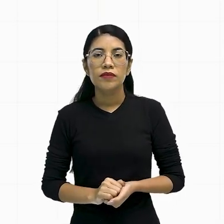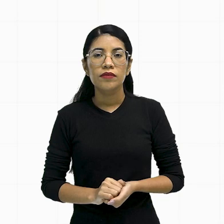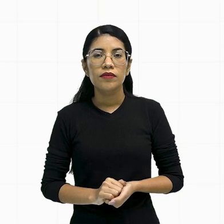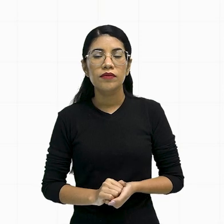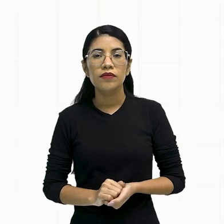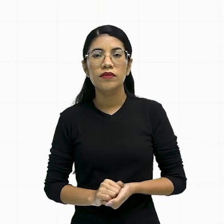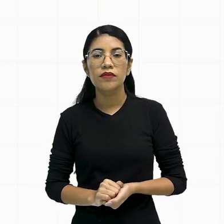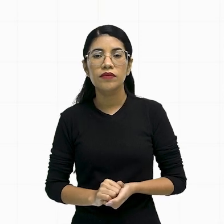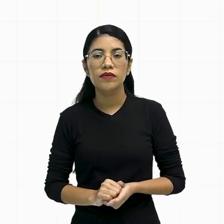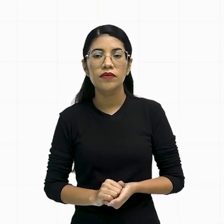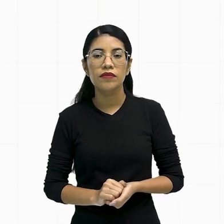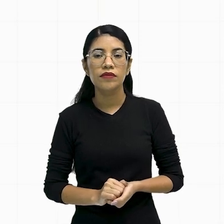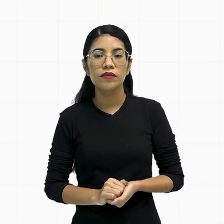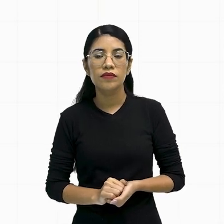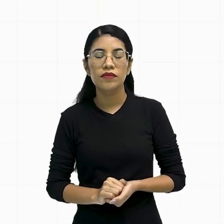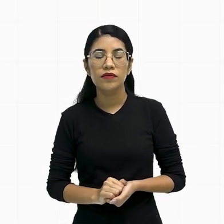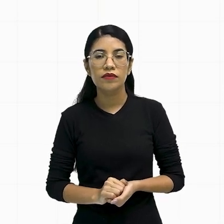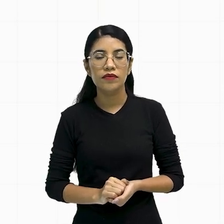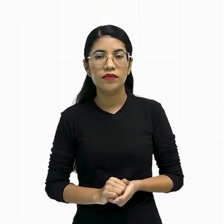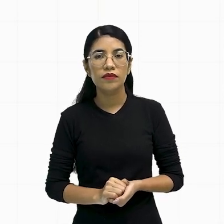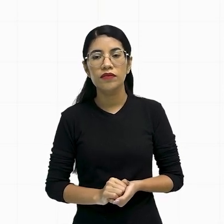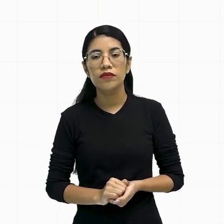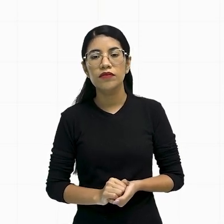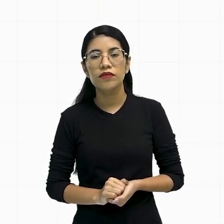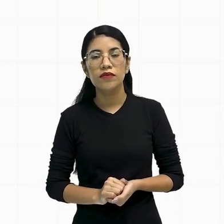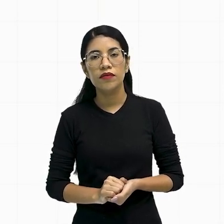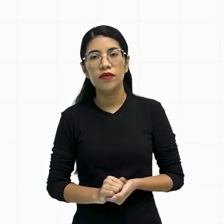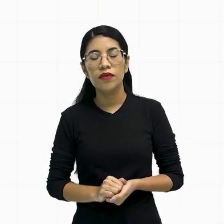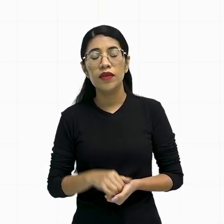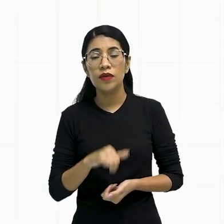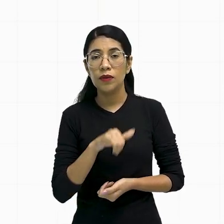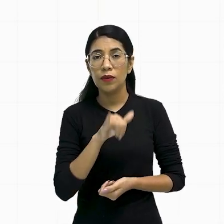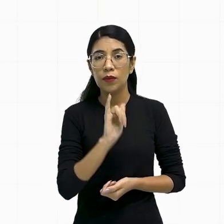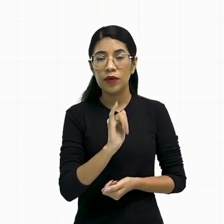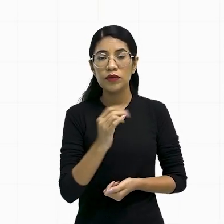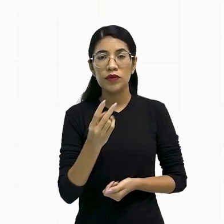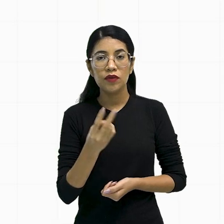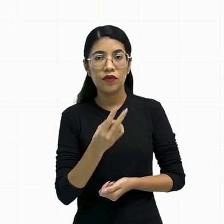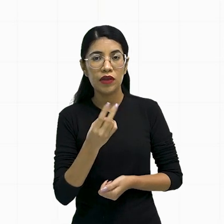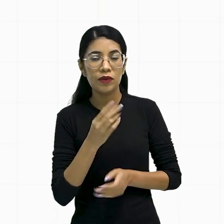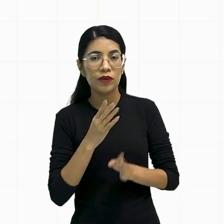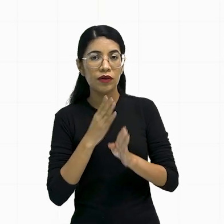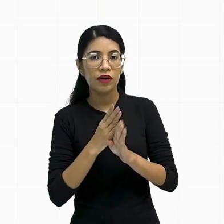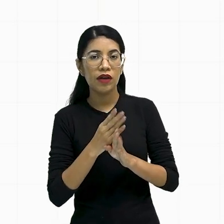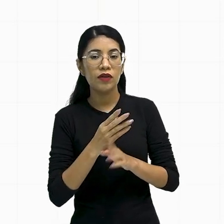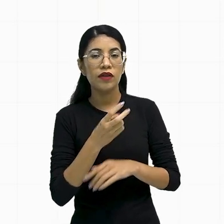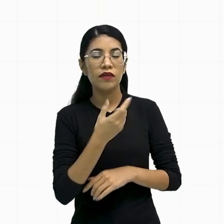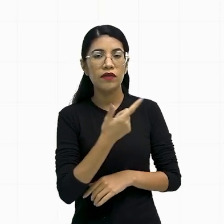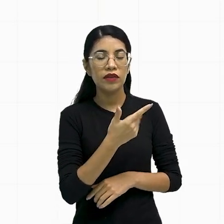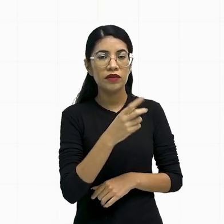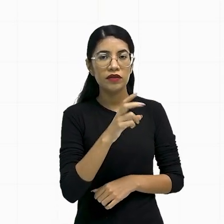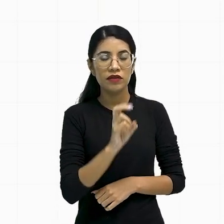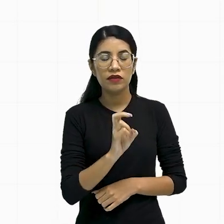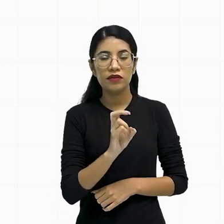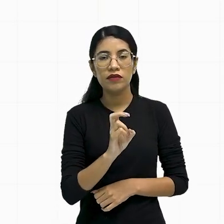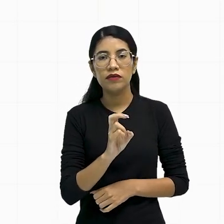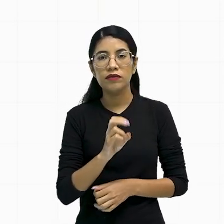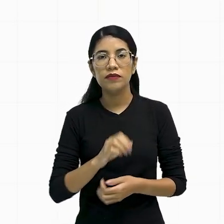155, 160, 180. Tudo bem, então o valor de y aqui, 25